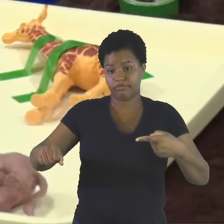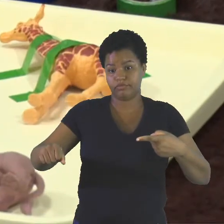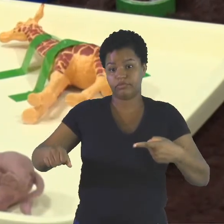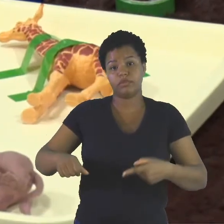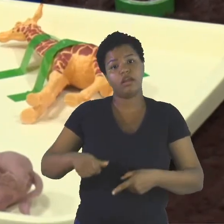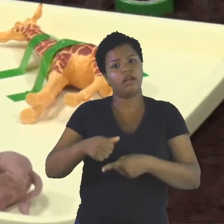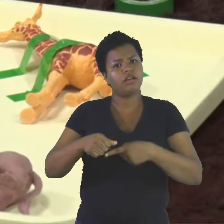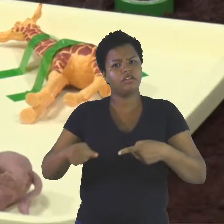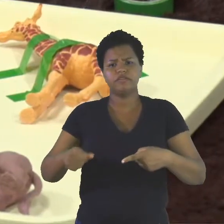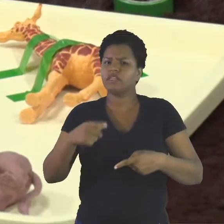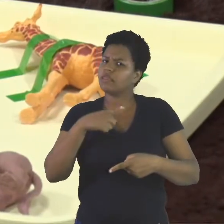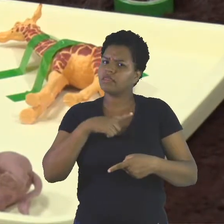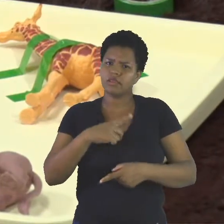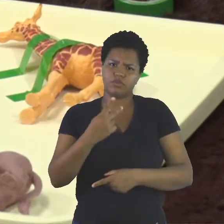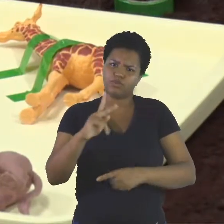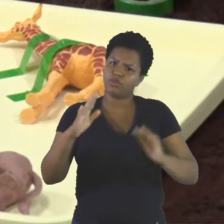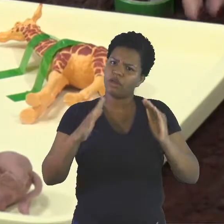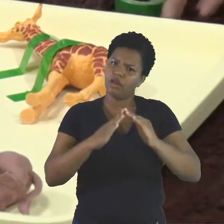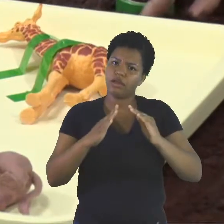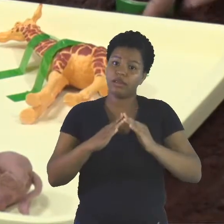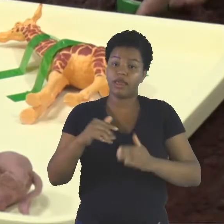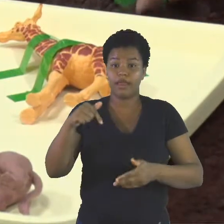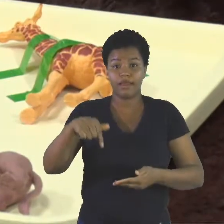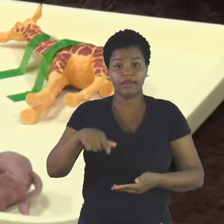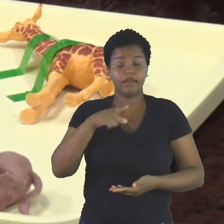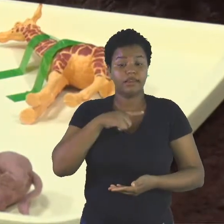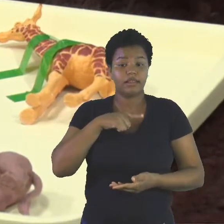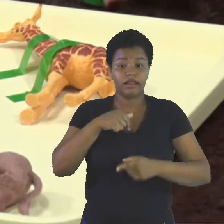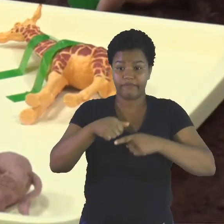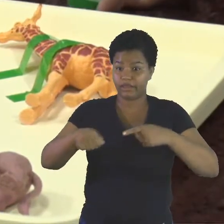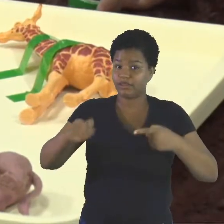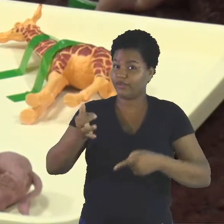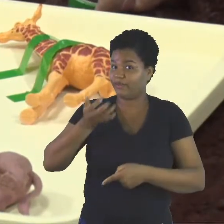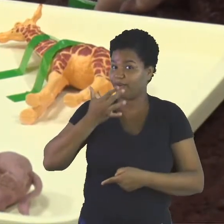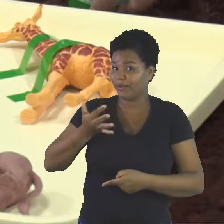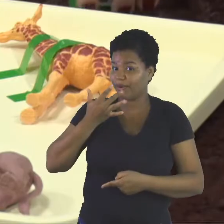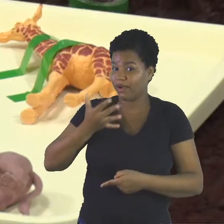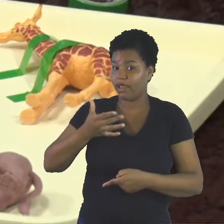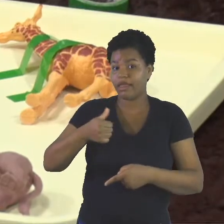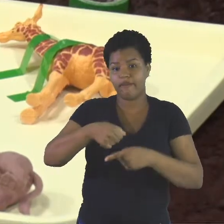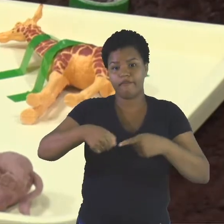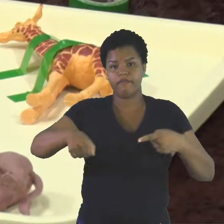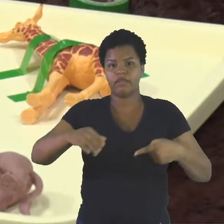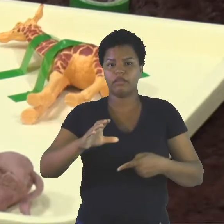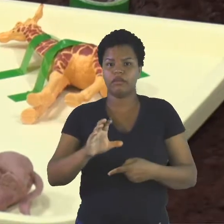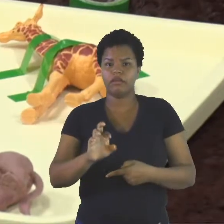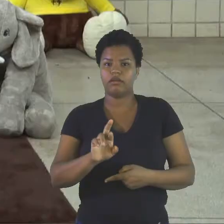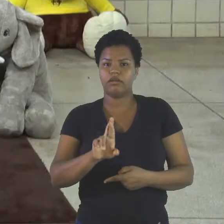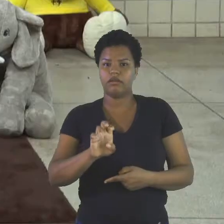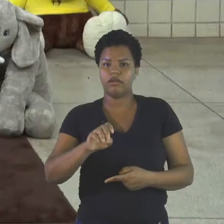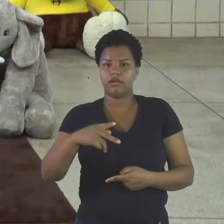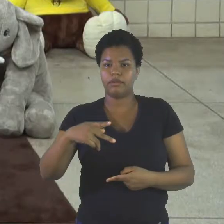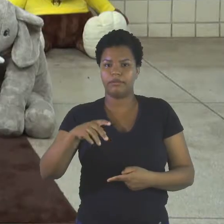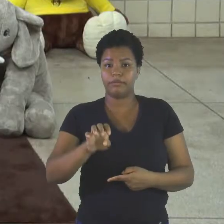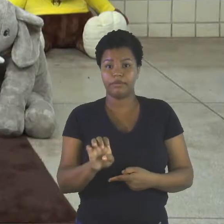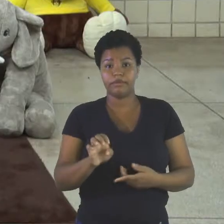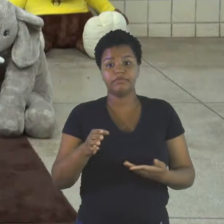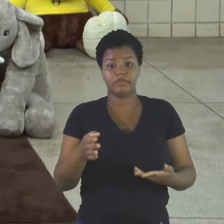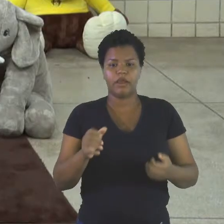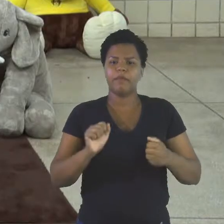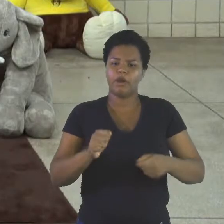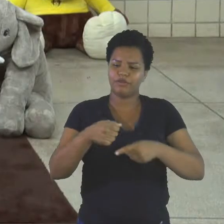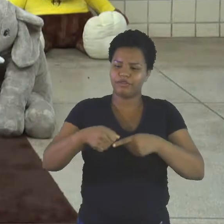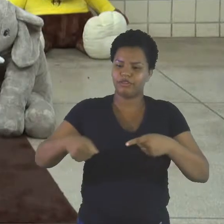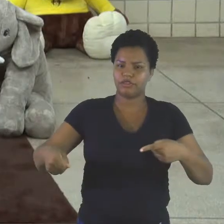fita adesiva que você tiver na sua casa que nós temos fita adesiva colorida e fita crepe mas pode ser aquela fita adesiva